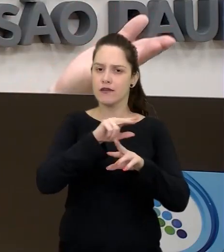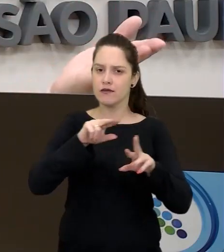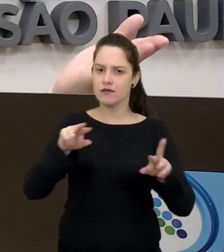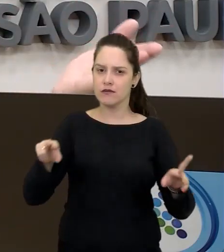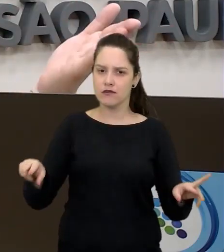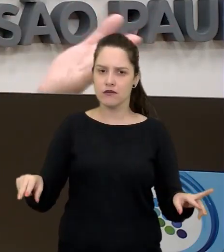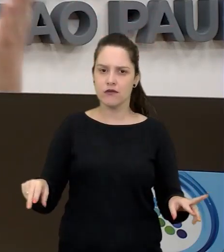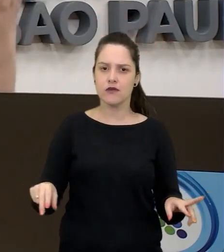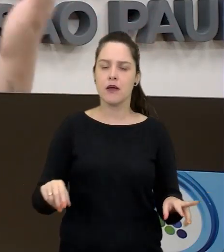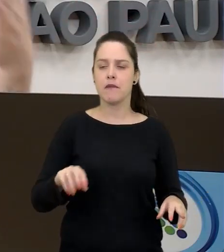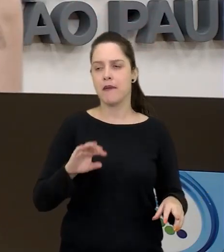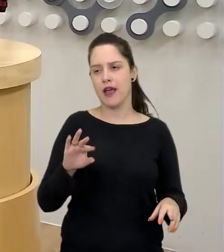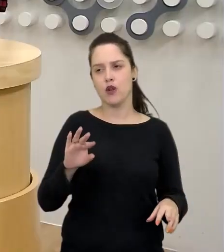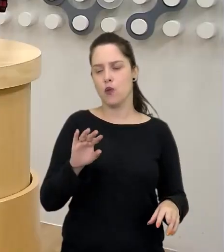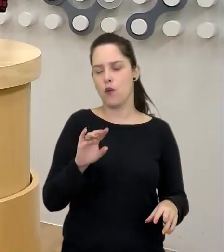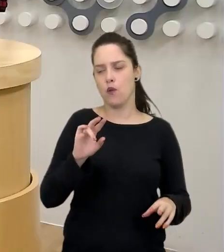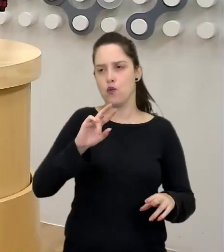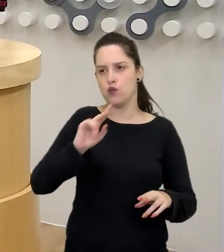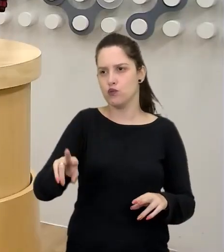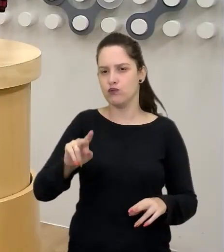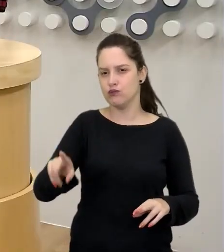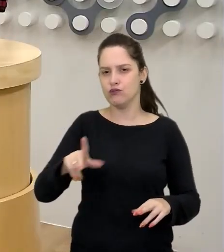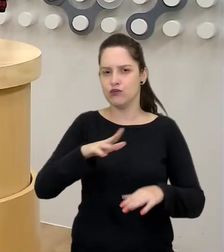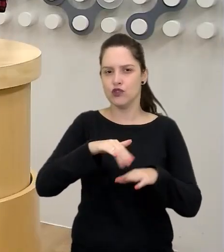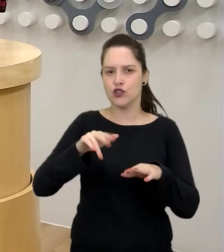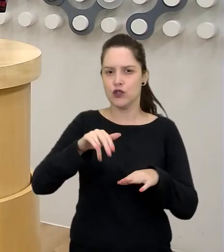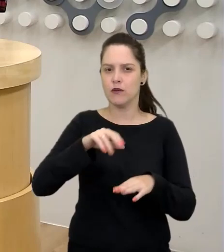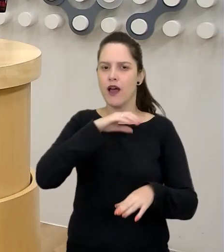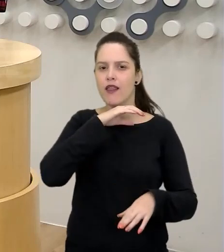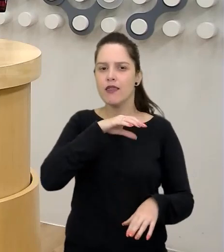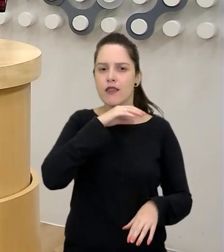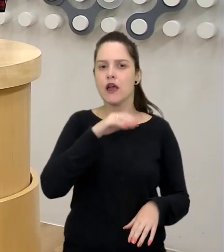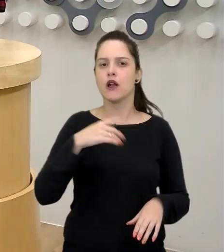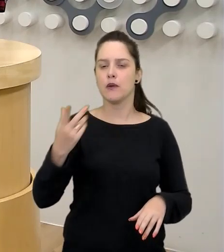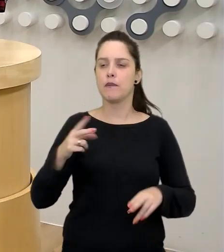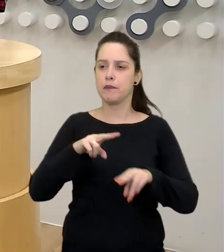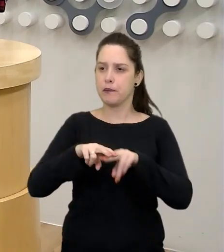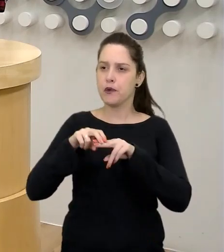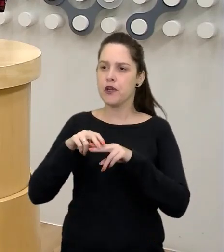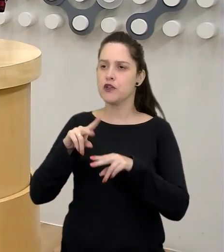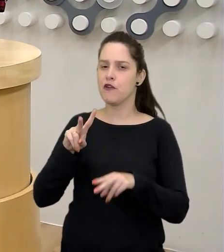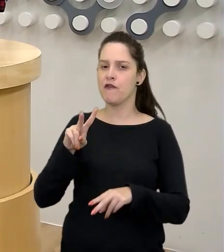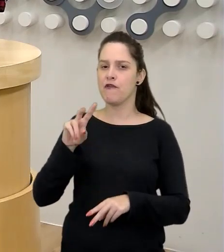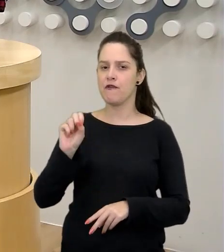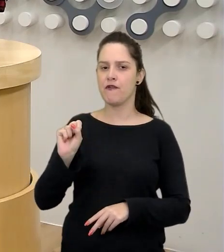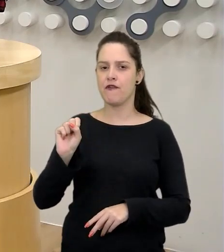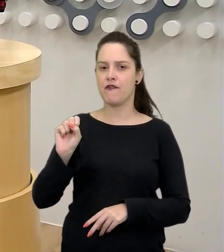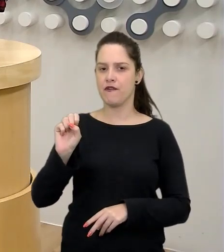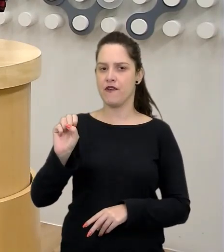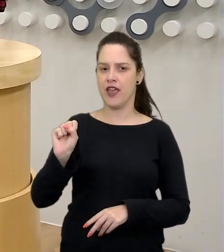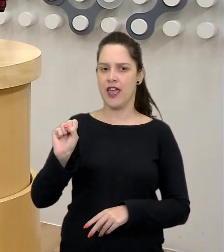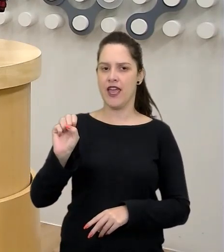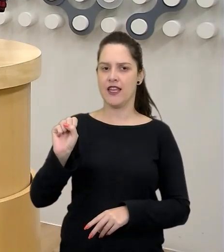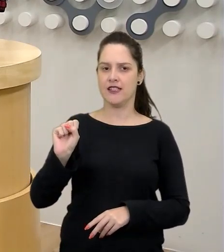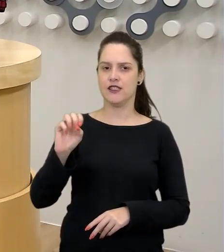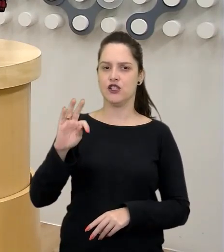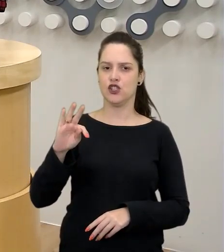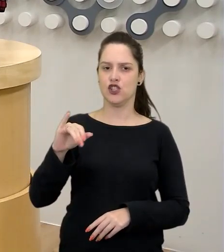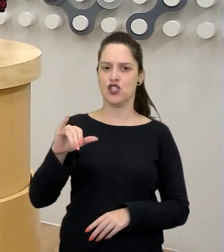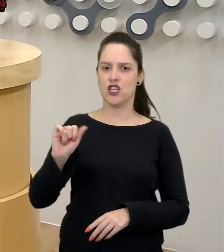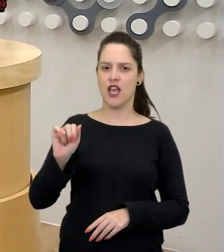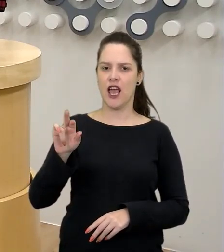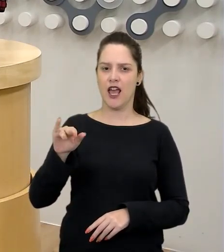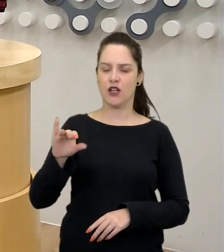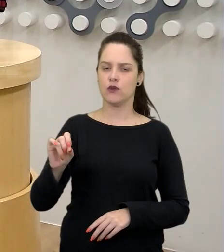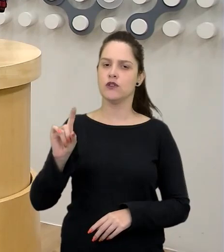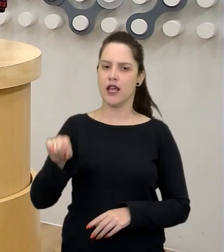eram chamados de animais, eram chamados de bestas, né? Por isso os bestiários, essa classificação tem tudo a ver com a